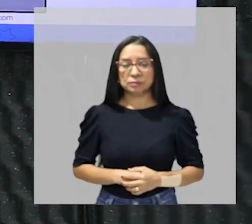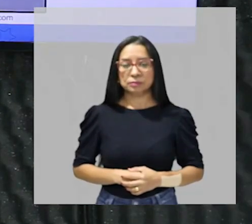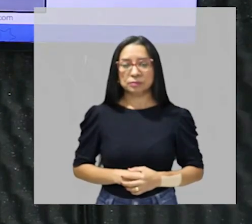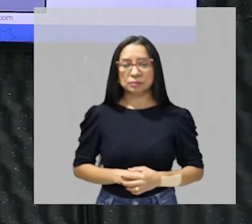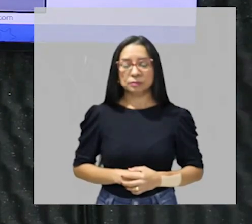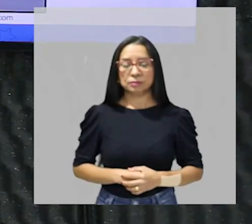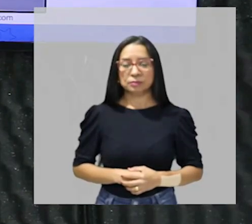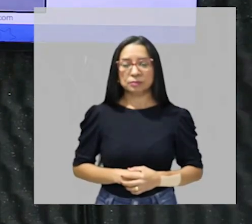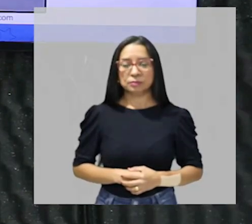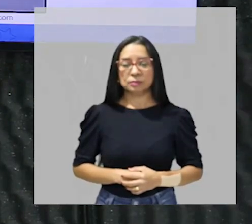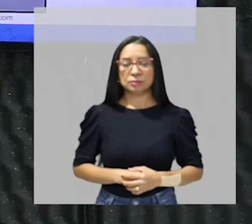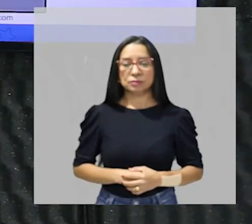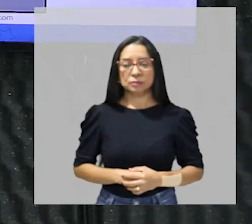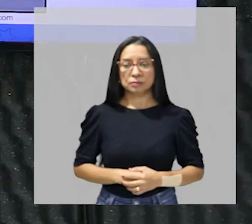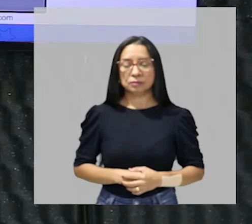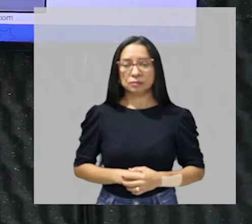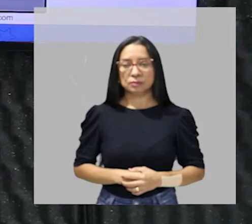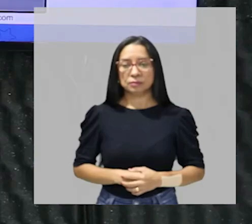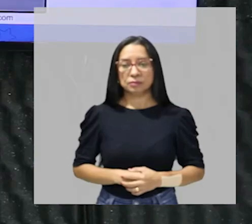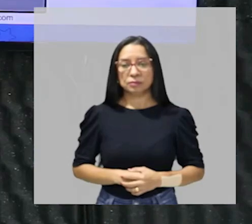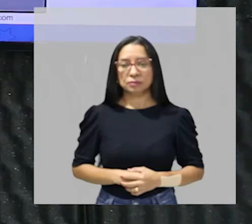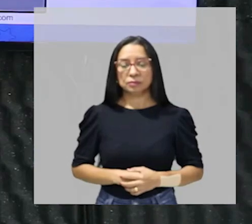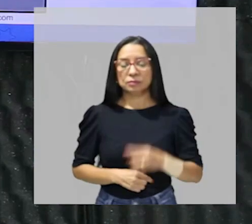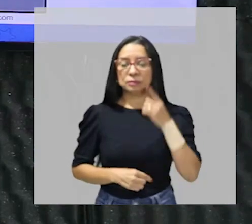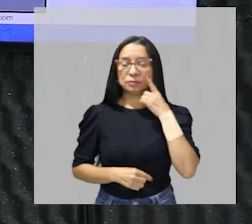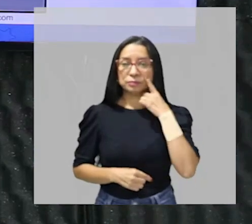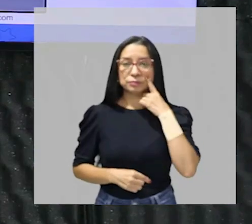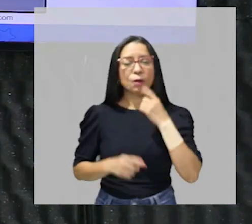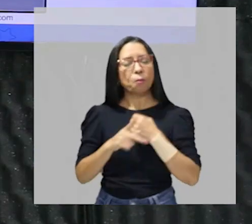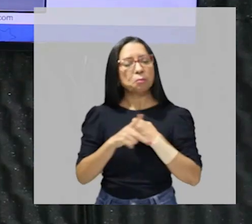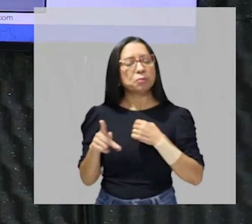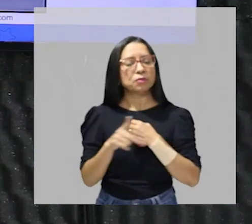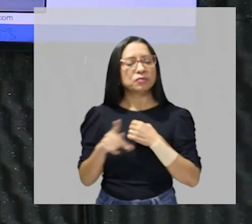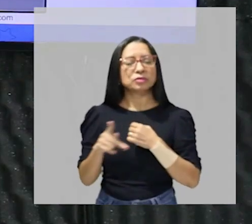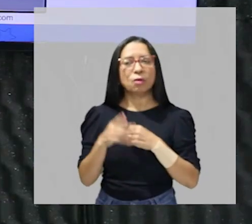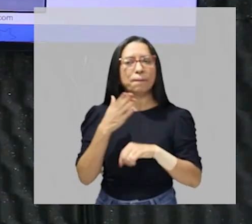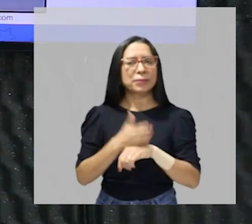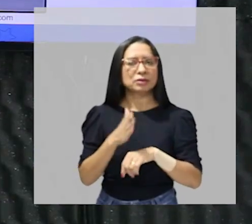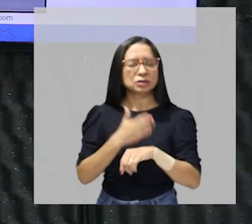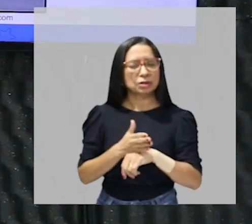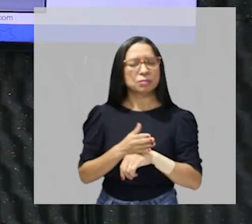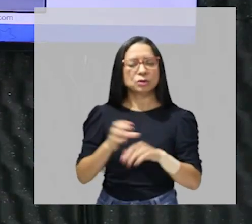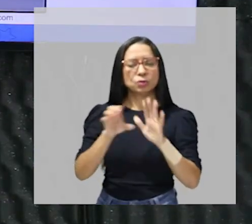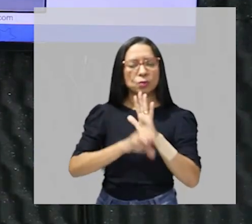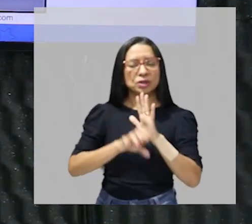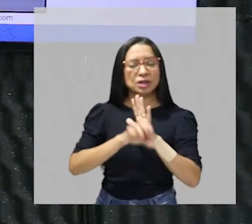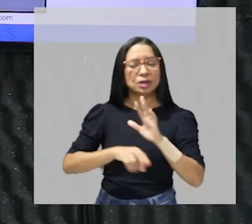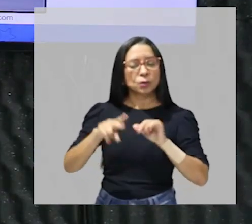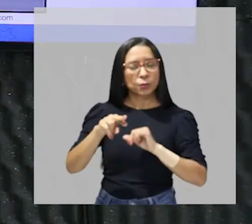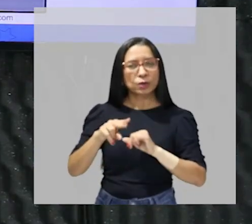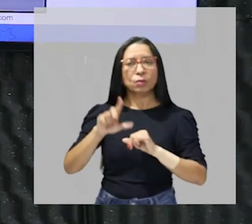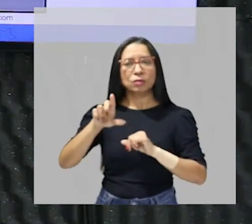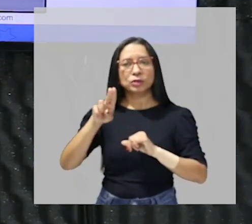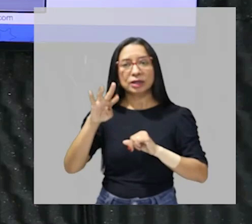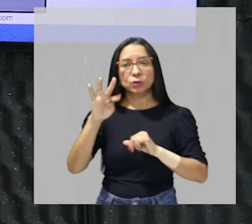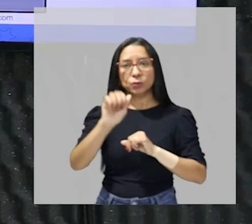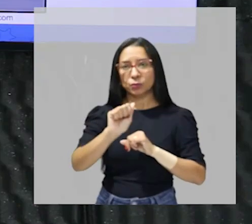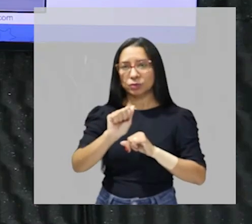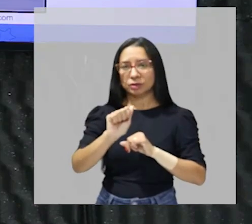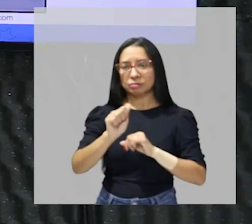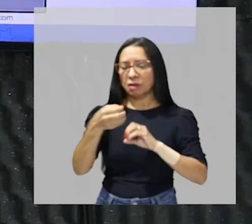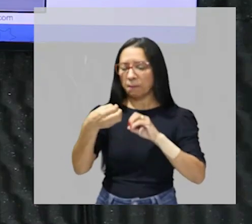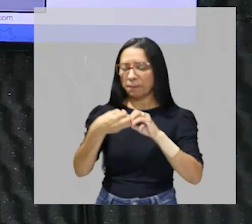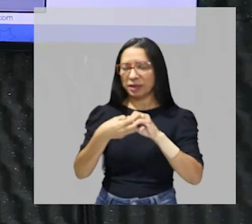praticante saber se defender e atacar. Professor, isso aí não é praticamente o mesmo conceito de luta? Está bem